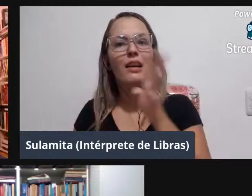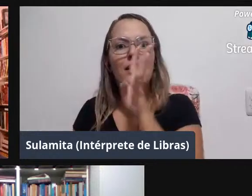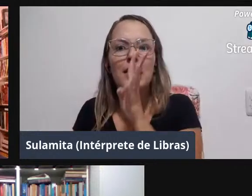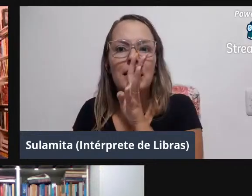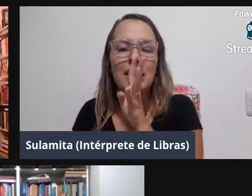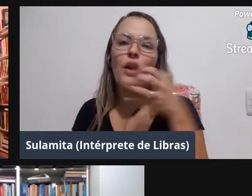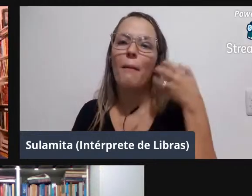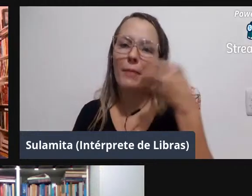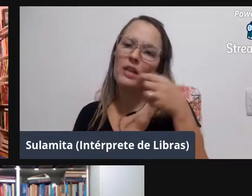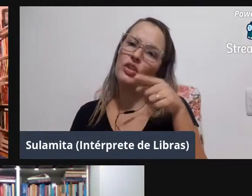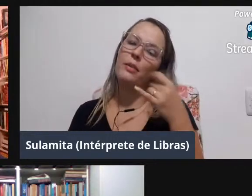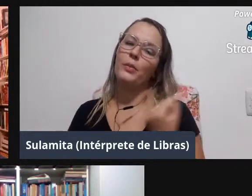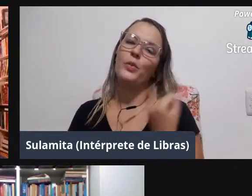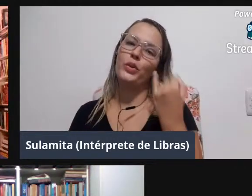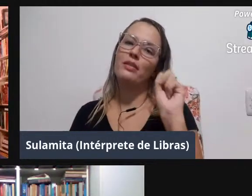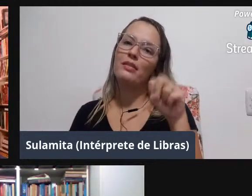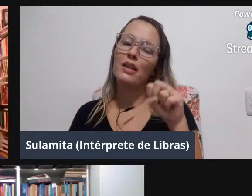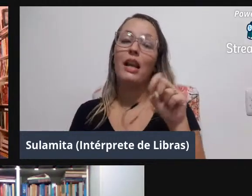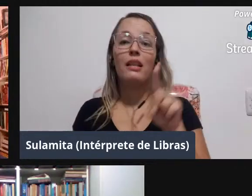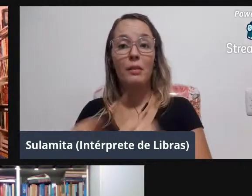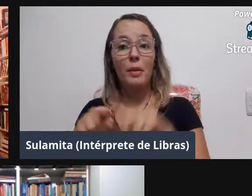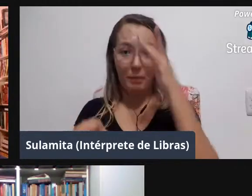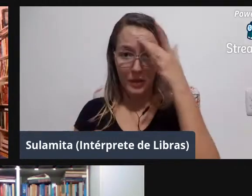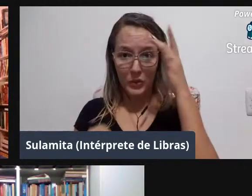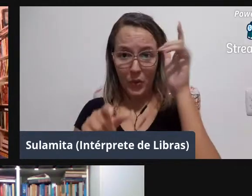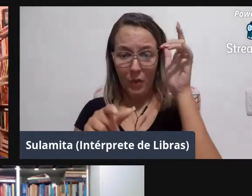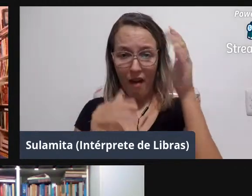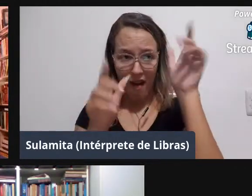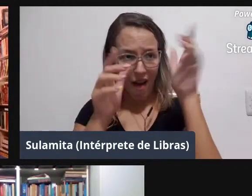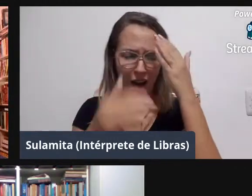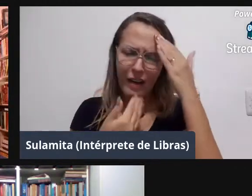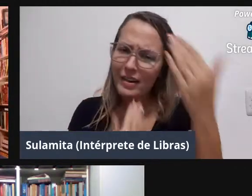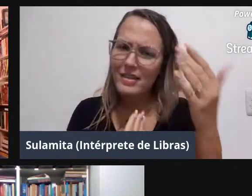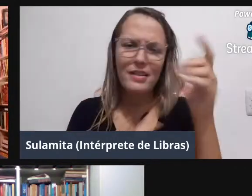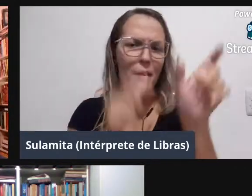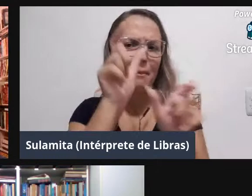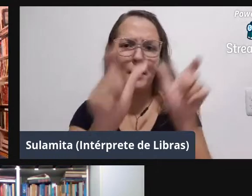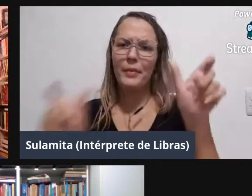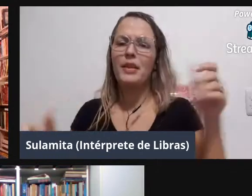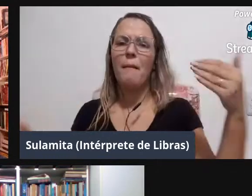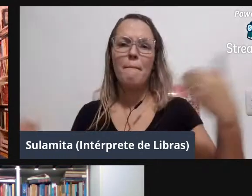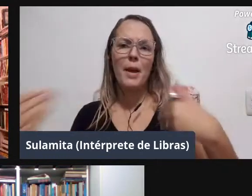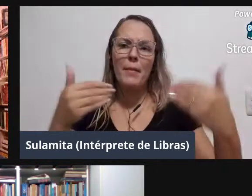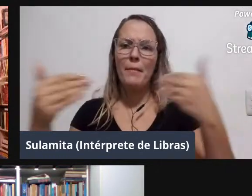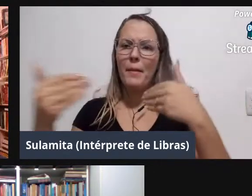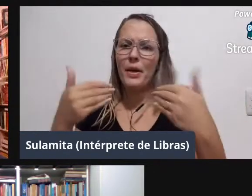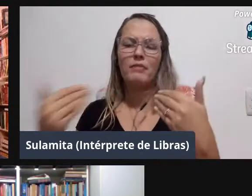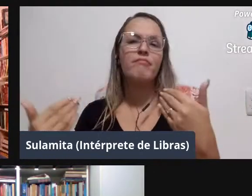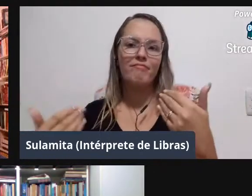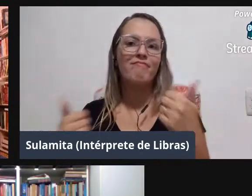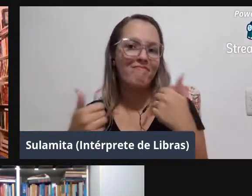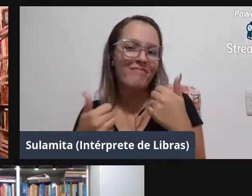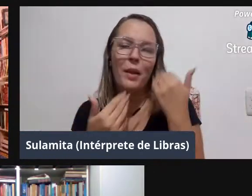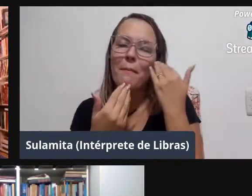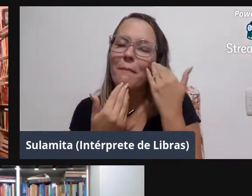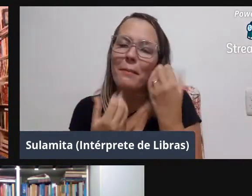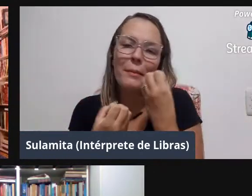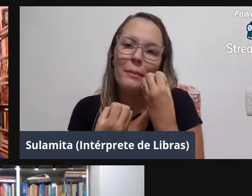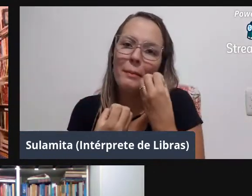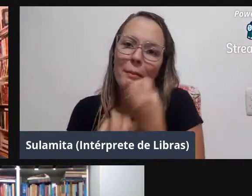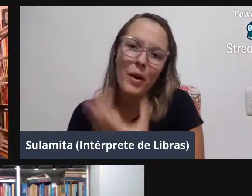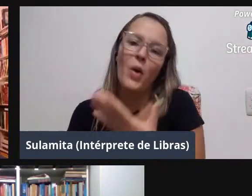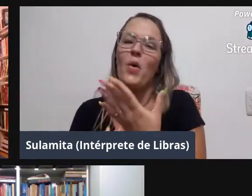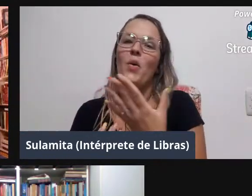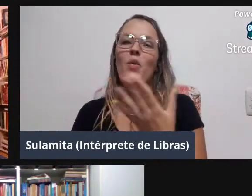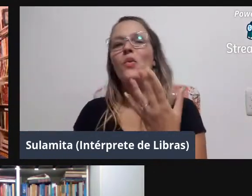todos os presentes, a todas as presentes que estiveram aqui também conosco, é sempre bom reencontrá-las, ainda que de modo remoto. Reforço aquela pouco, um pouco